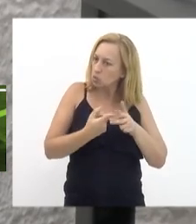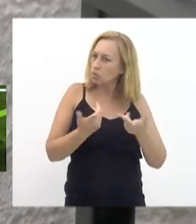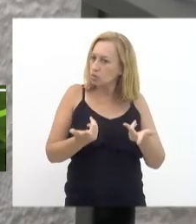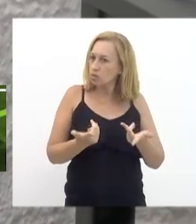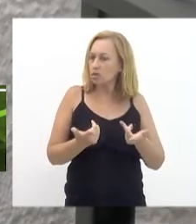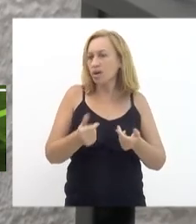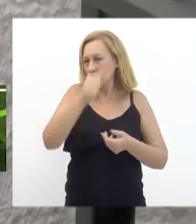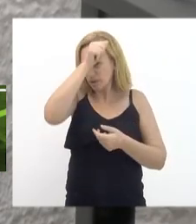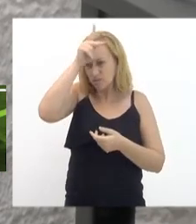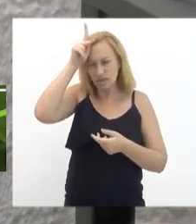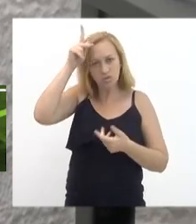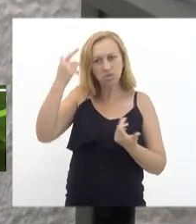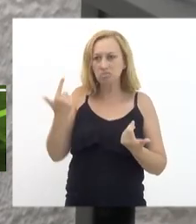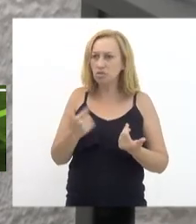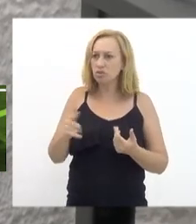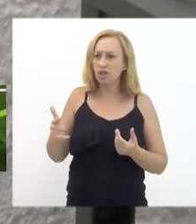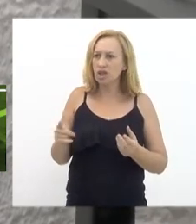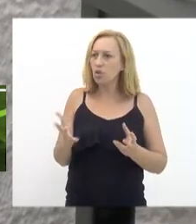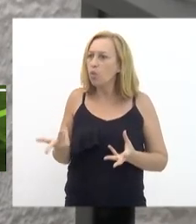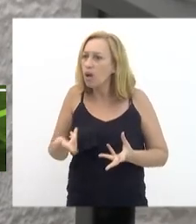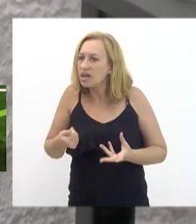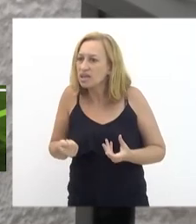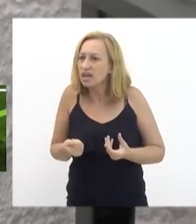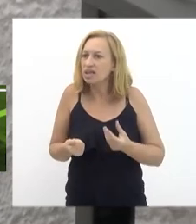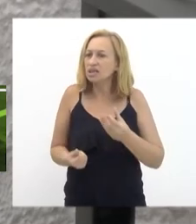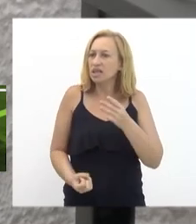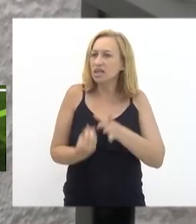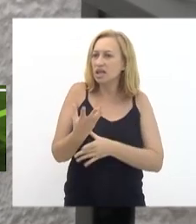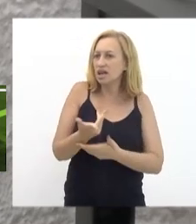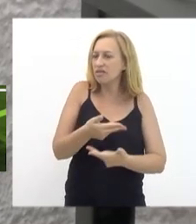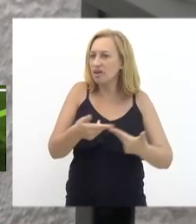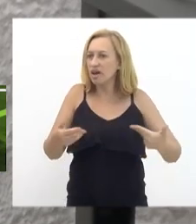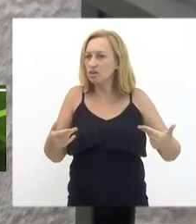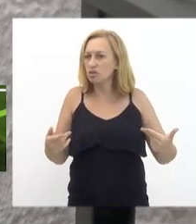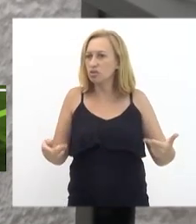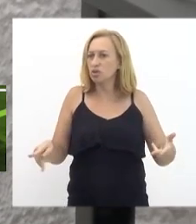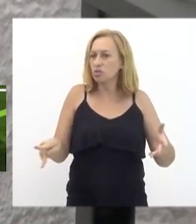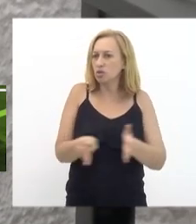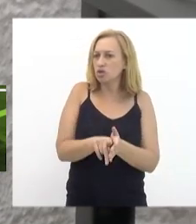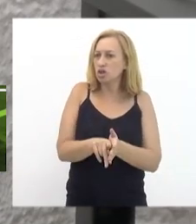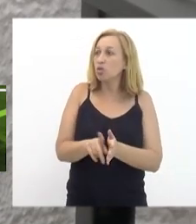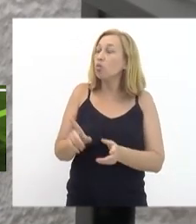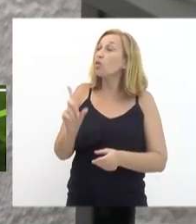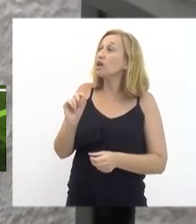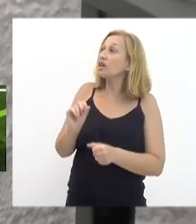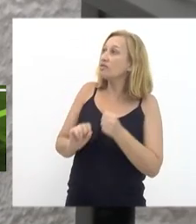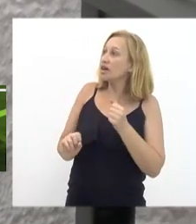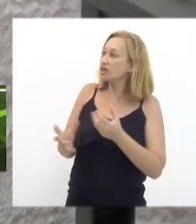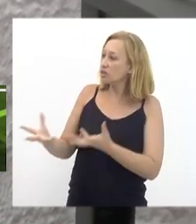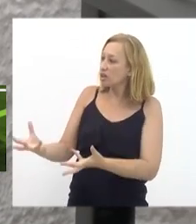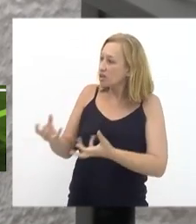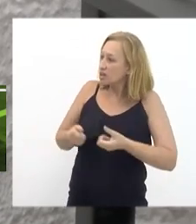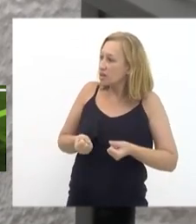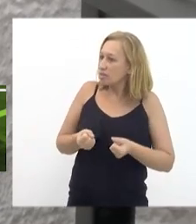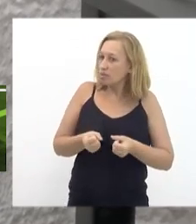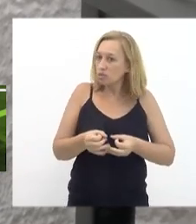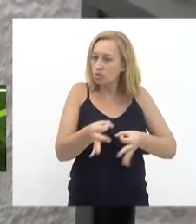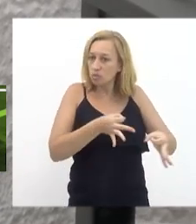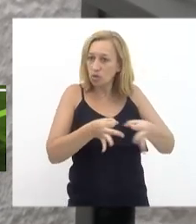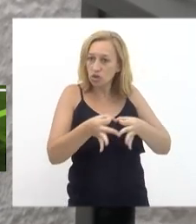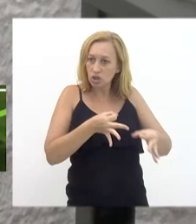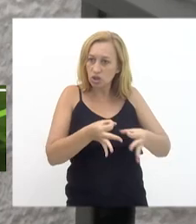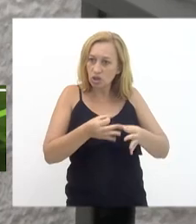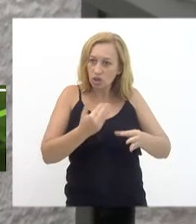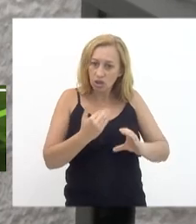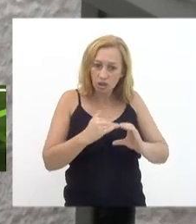para fazer grandes projetos então nós que que a gente faz com esse projeto a gente recebe esse projeto e a gente joga no nosso corpo técnico E